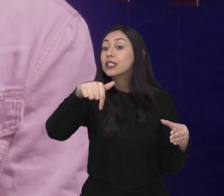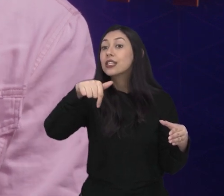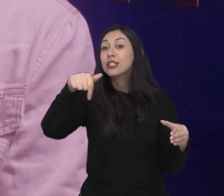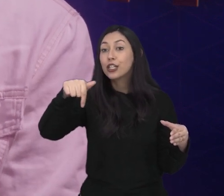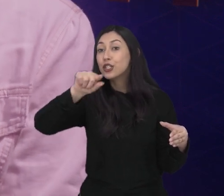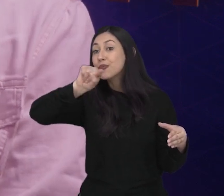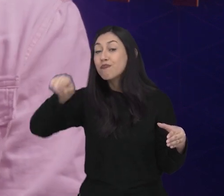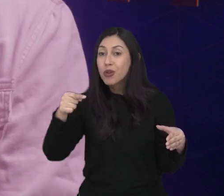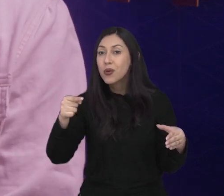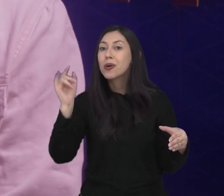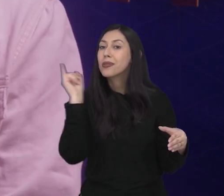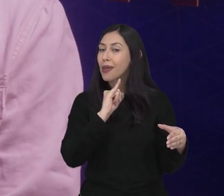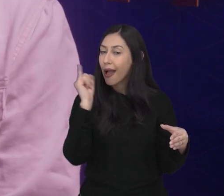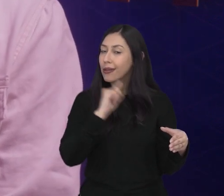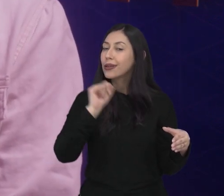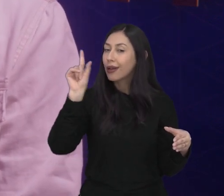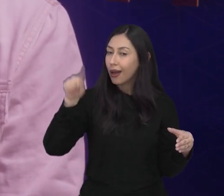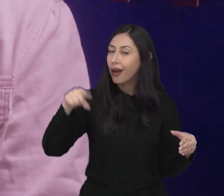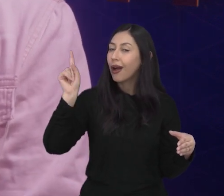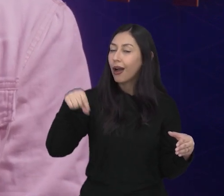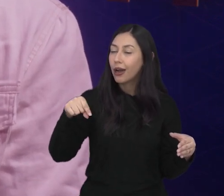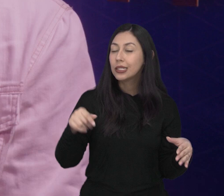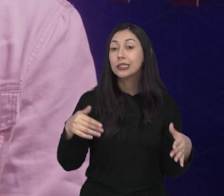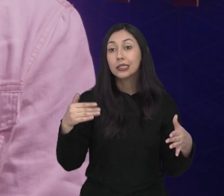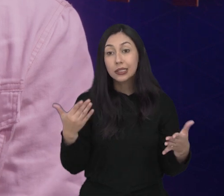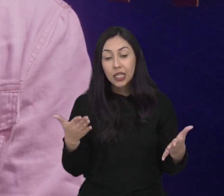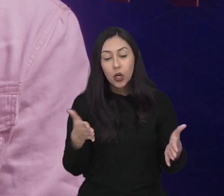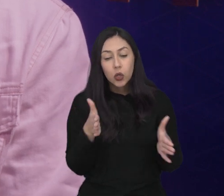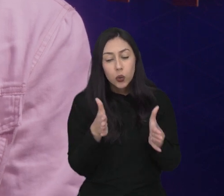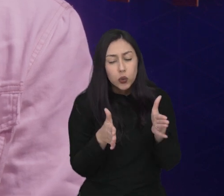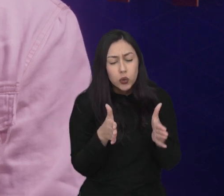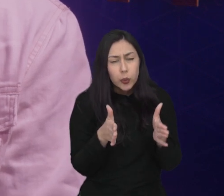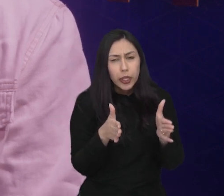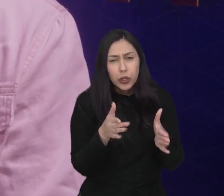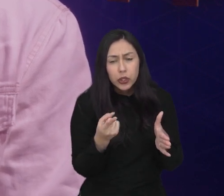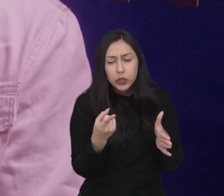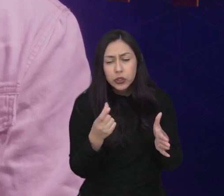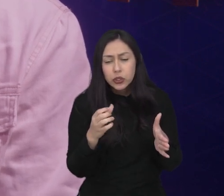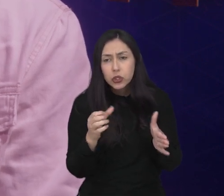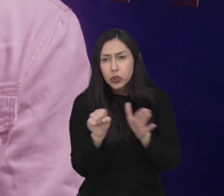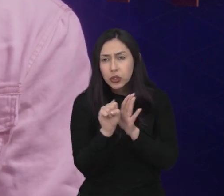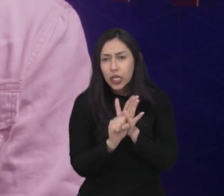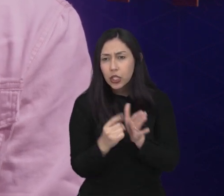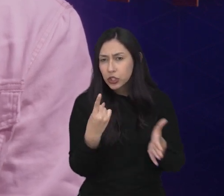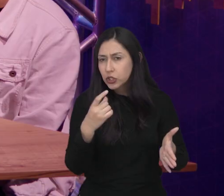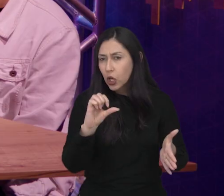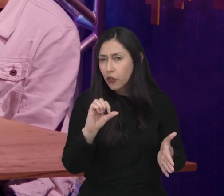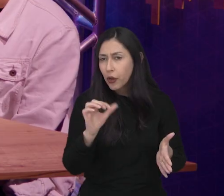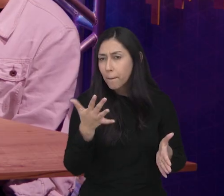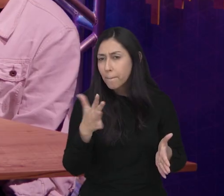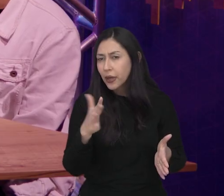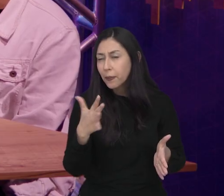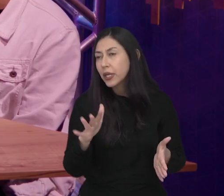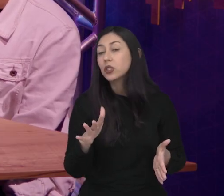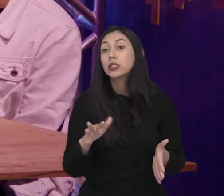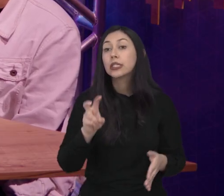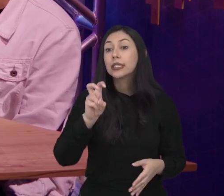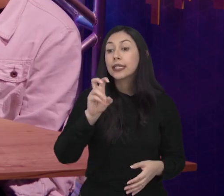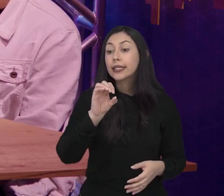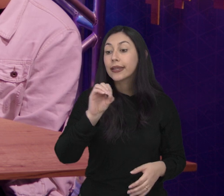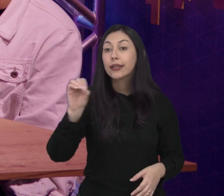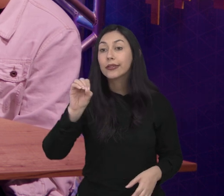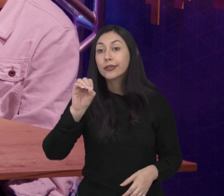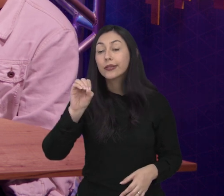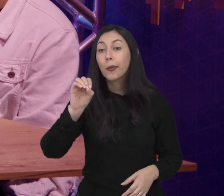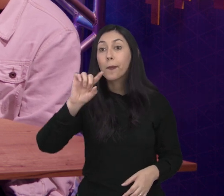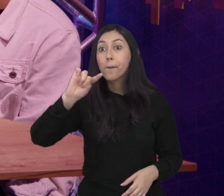577 mil eram italianos. Então, nesse período aí, no finalzinho do século XIX, chegou mais de 500